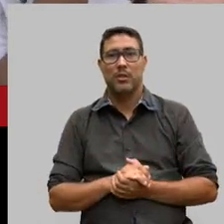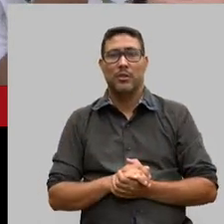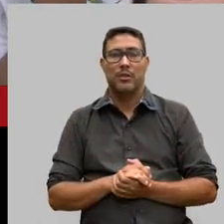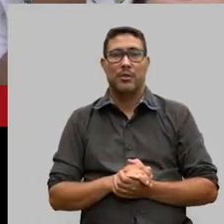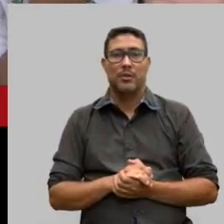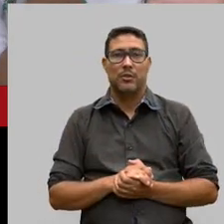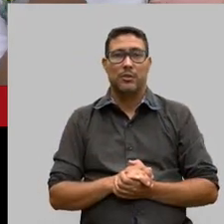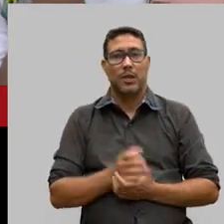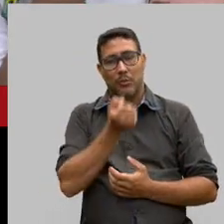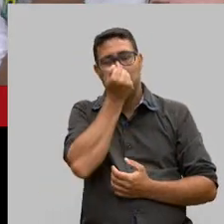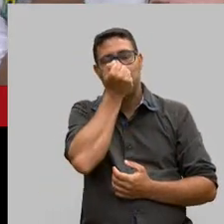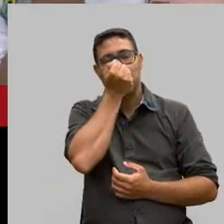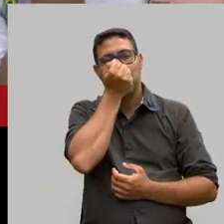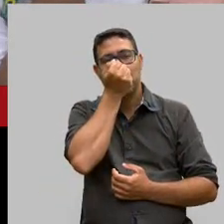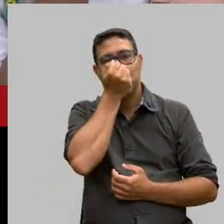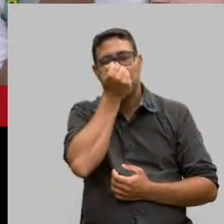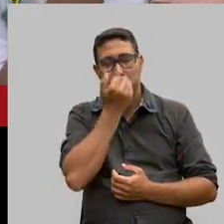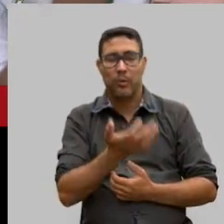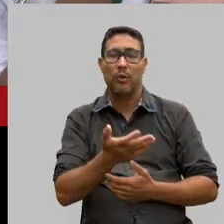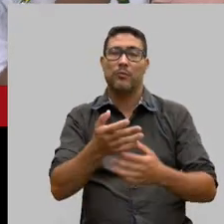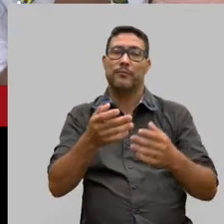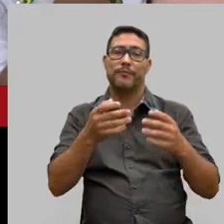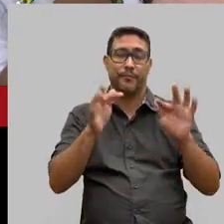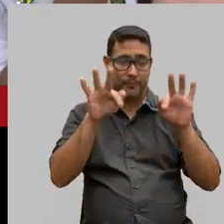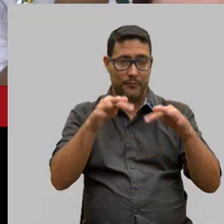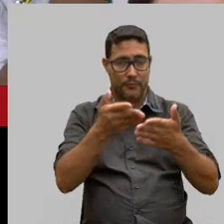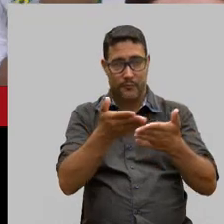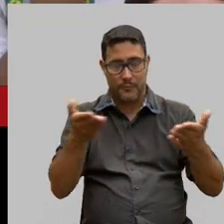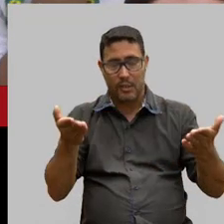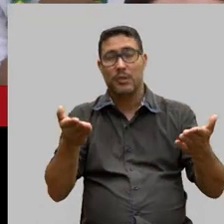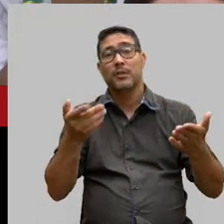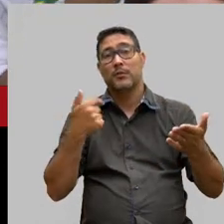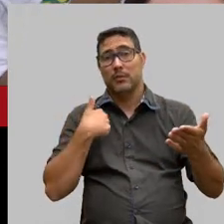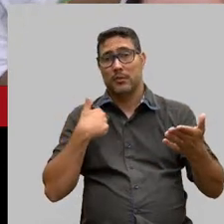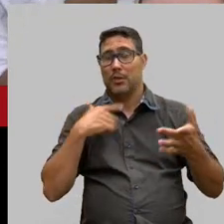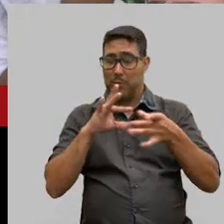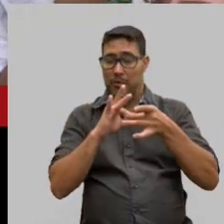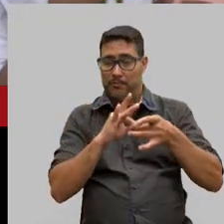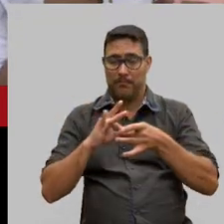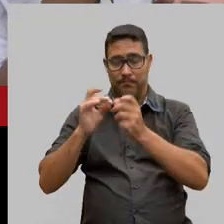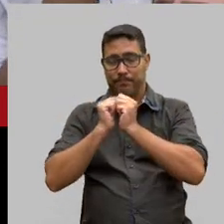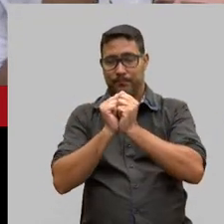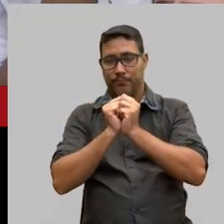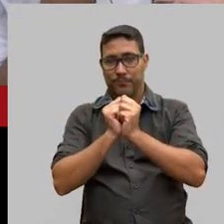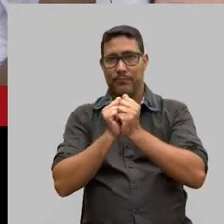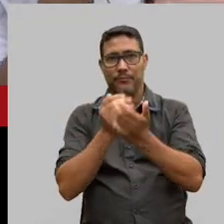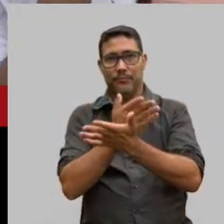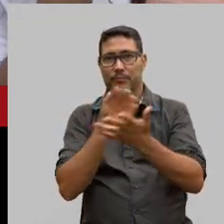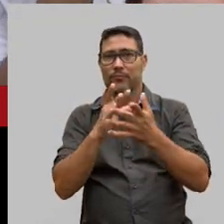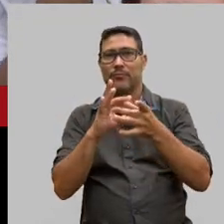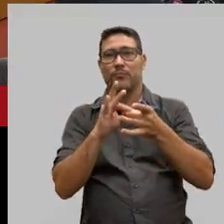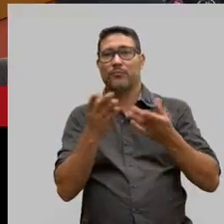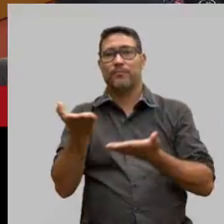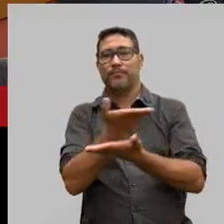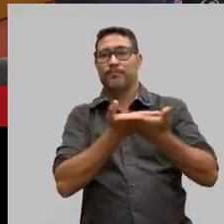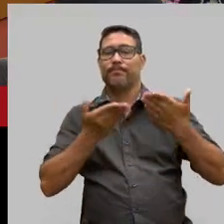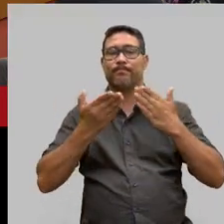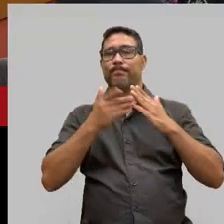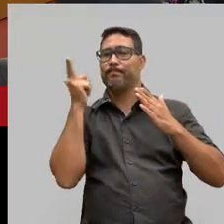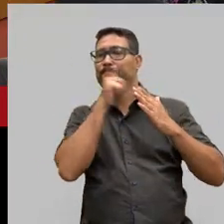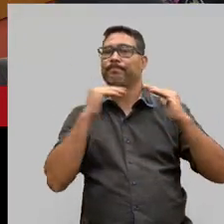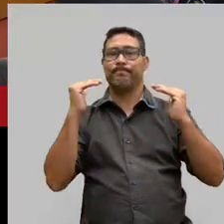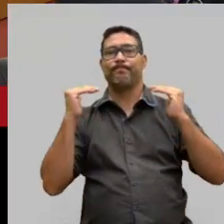um um bom final de evento e que vocês possam somar forças conosco Juntos somos mais obrigado